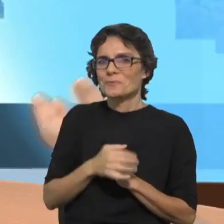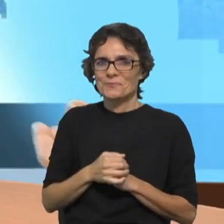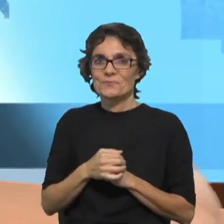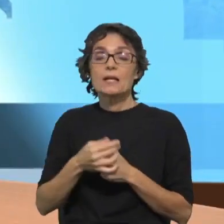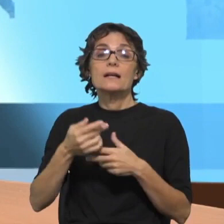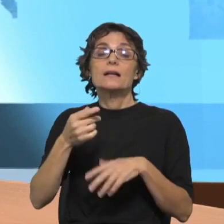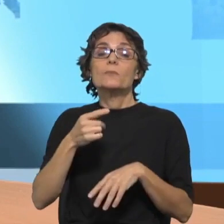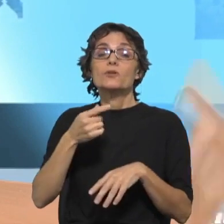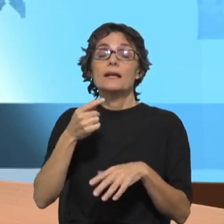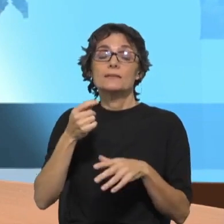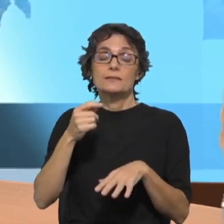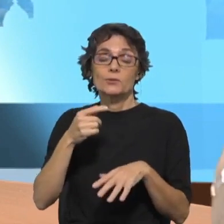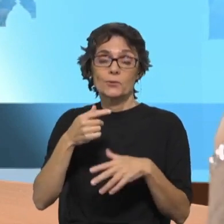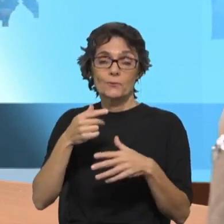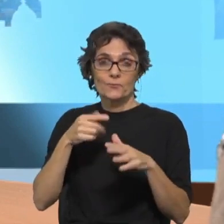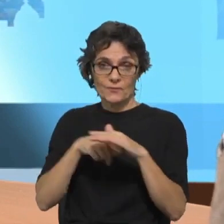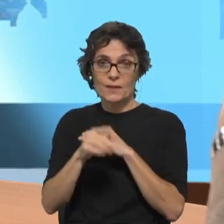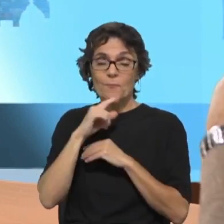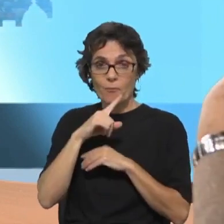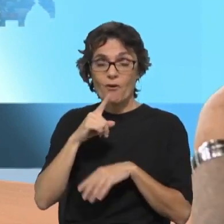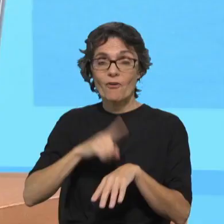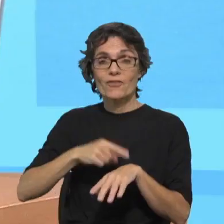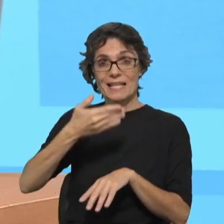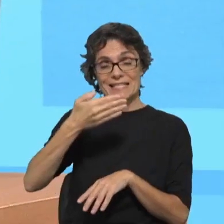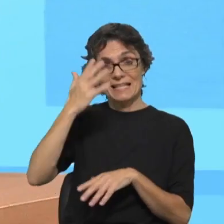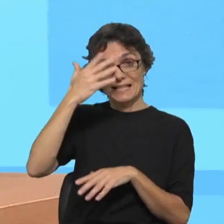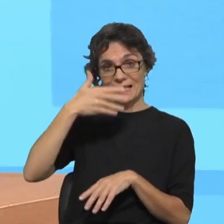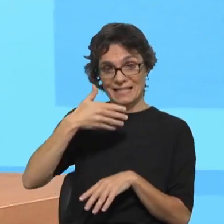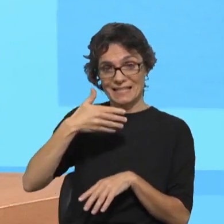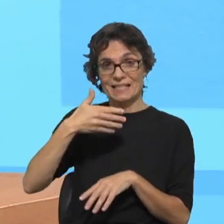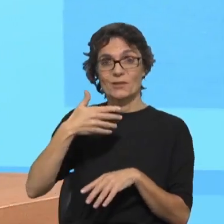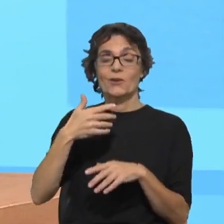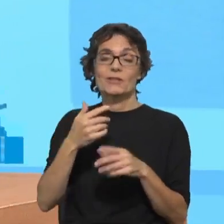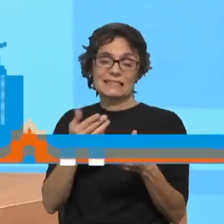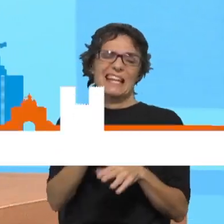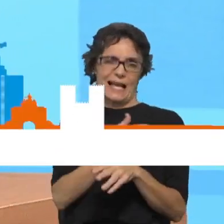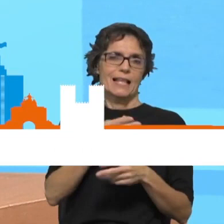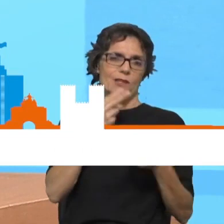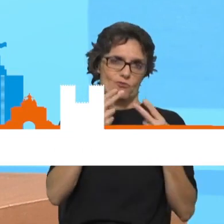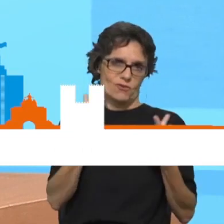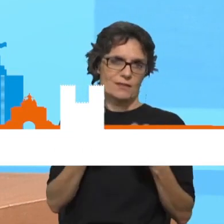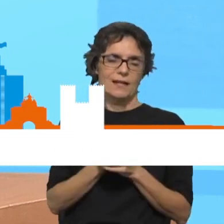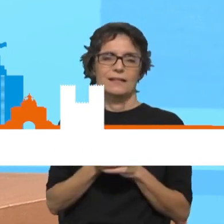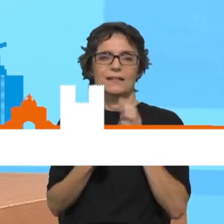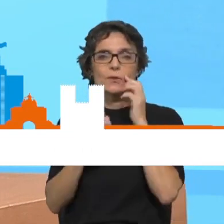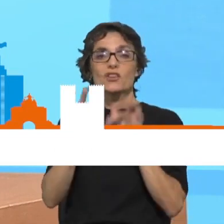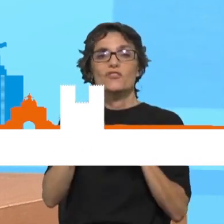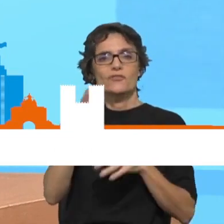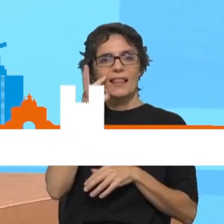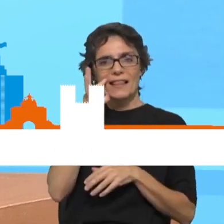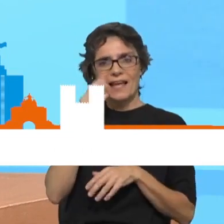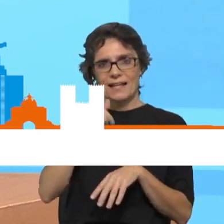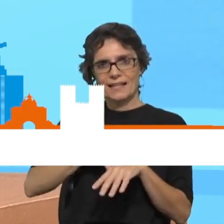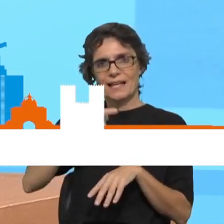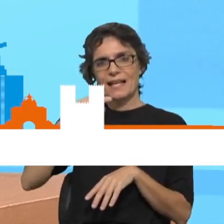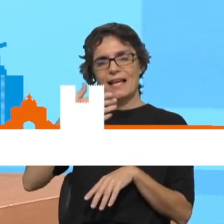às 19 horas. Às 19 horas, que é para não ser a seguir ao jantar, que as pessoas têm mais preguiça de sair de casa e se chover ainda mais, e portanto